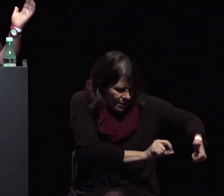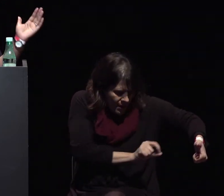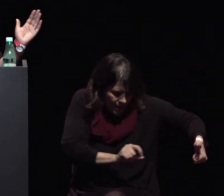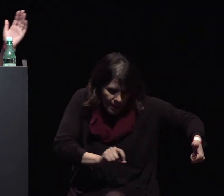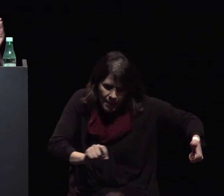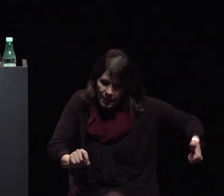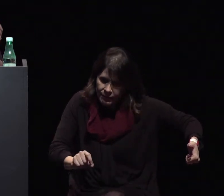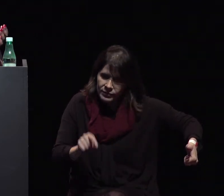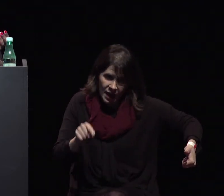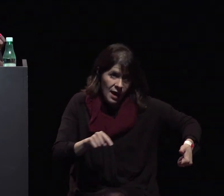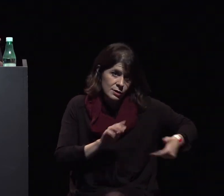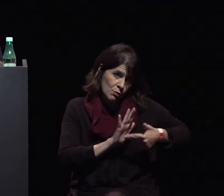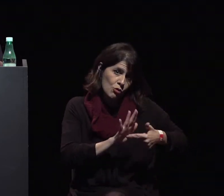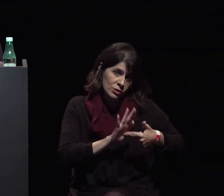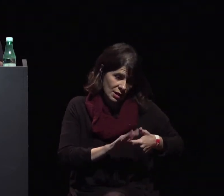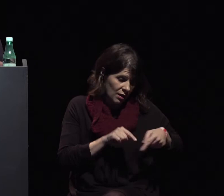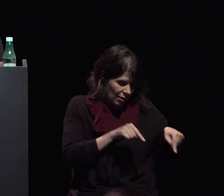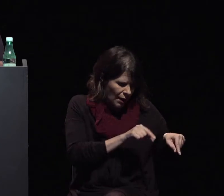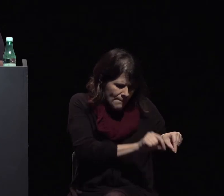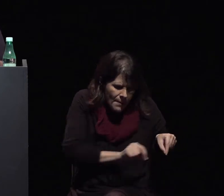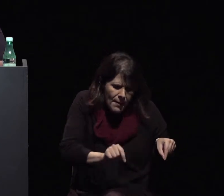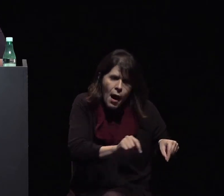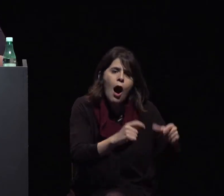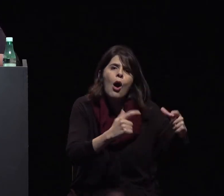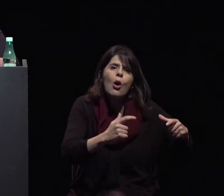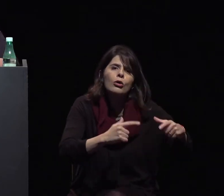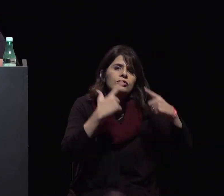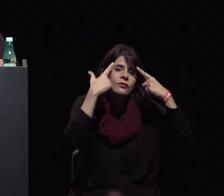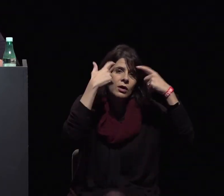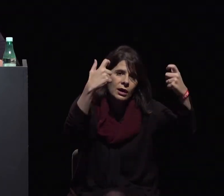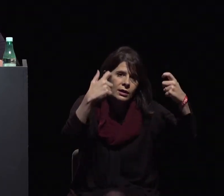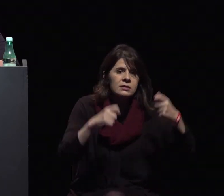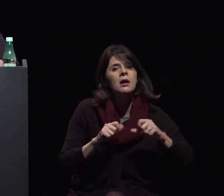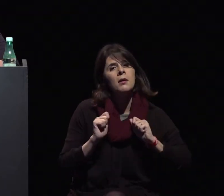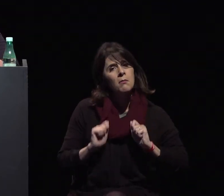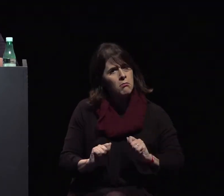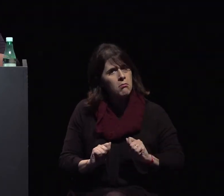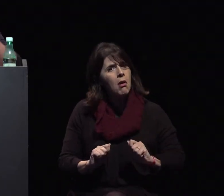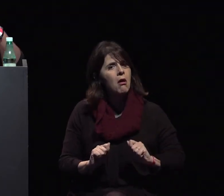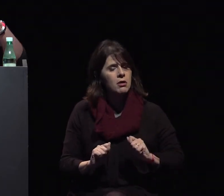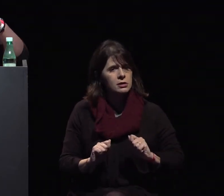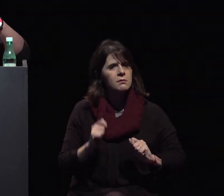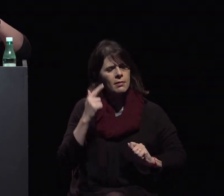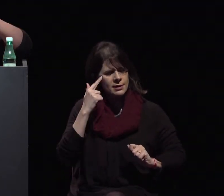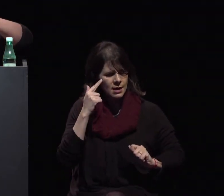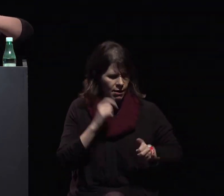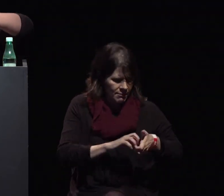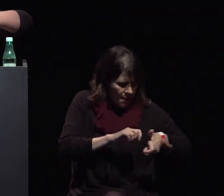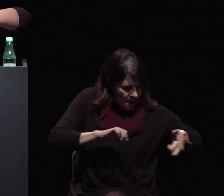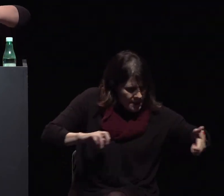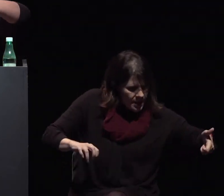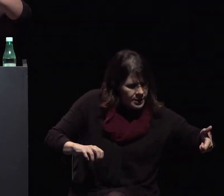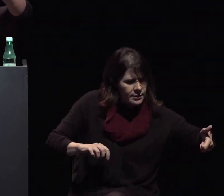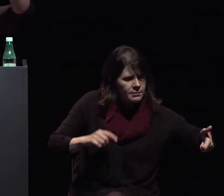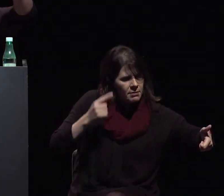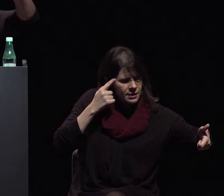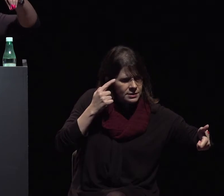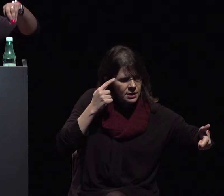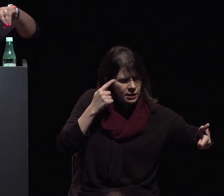mapa, esse agora que eu citei, que é o da violência. A gente pode falar de mapas pensando